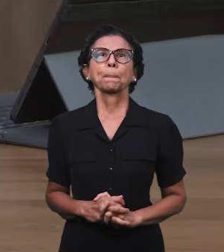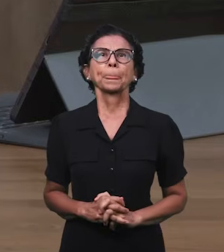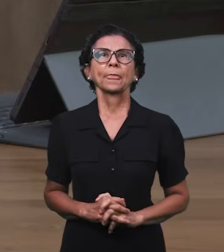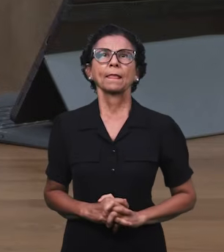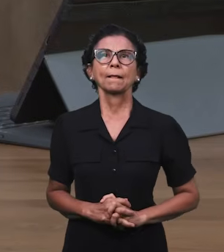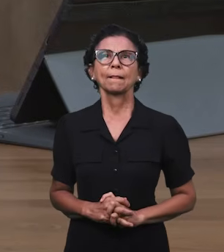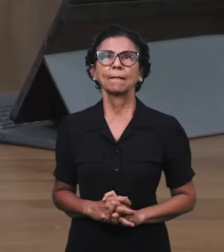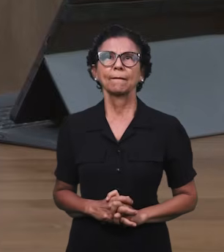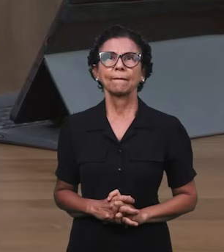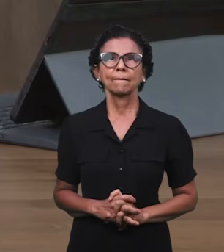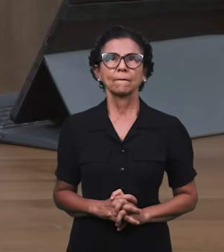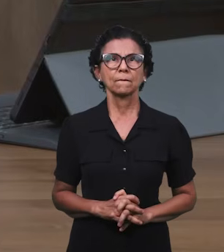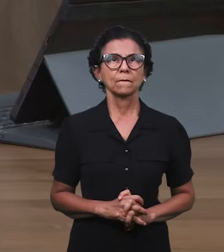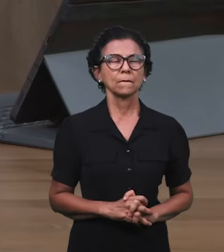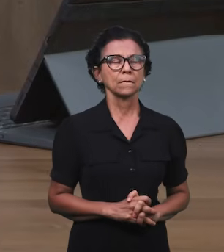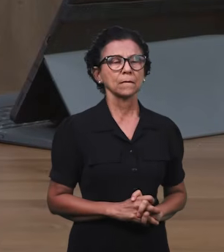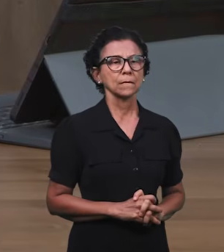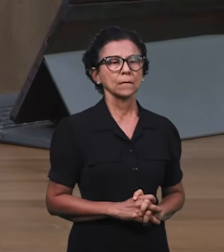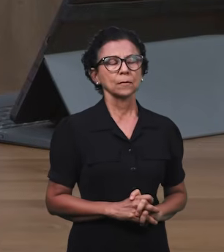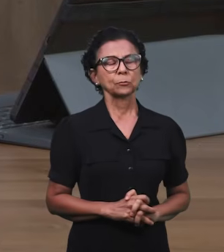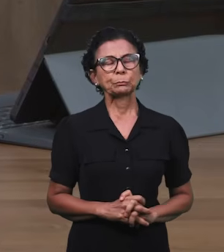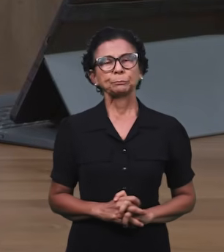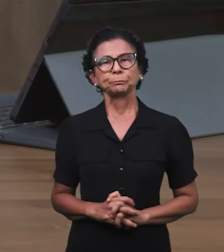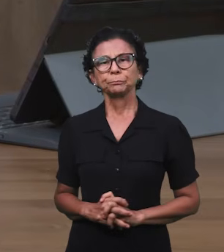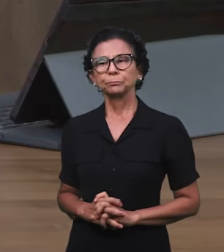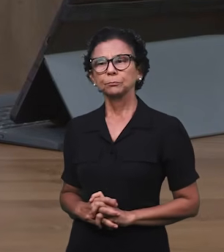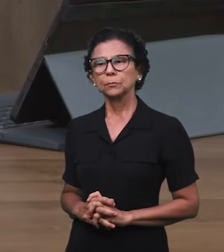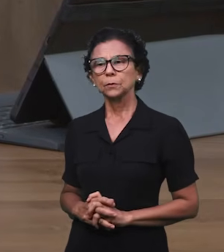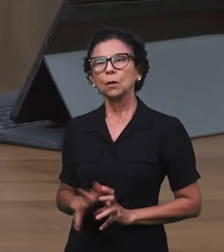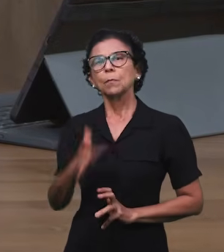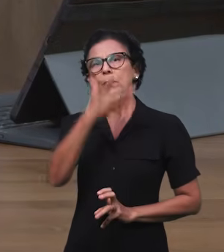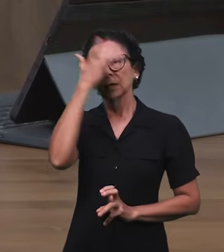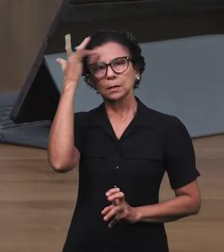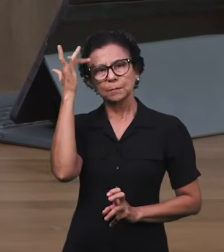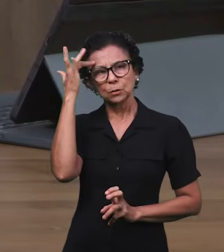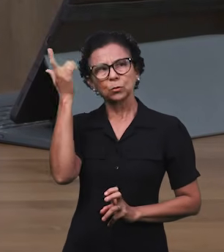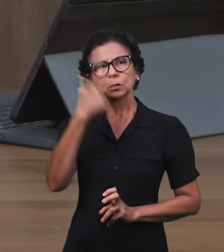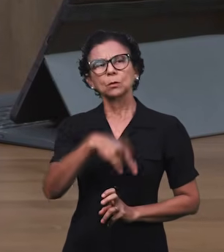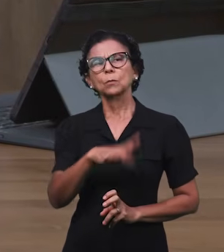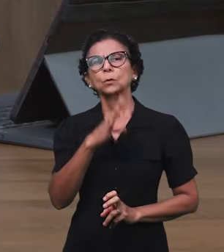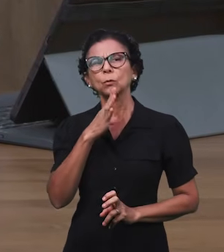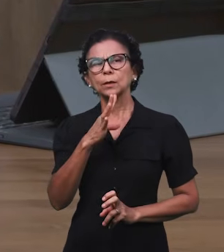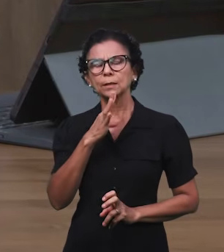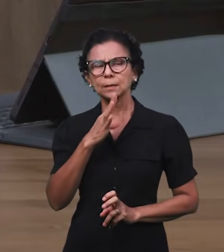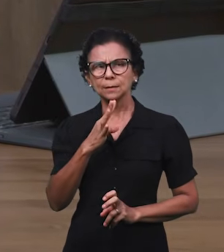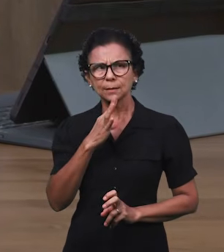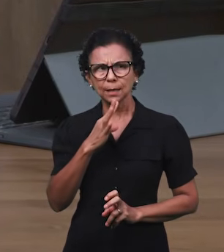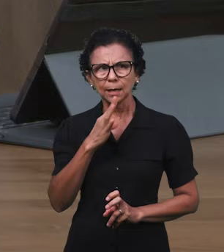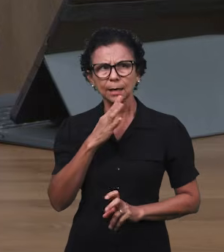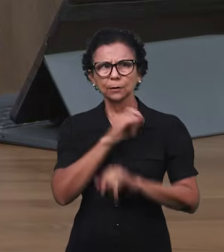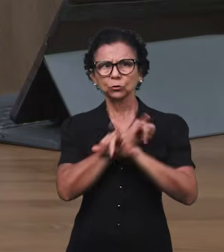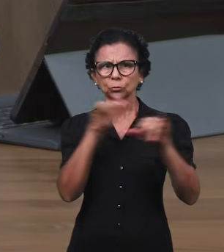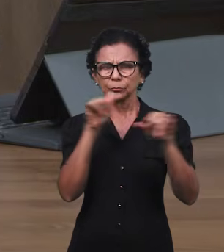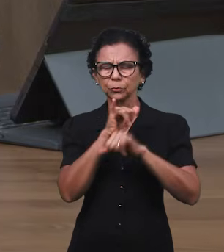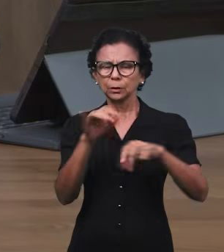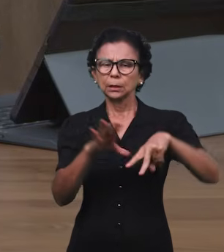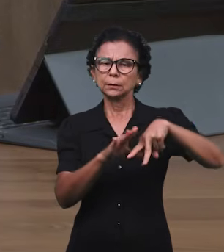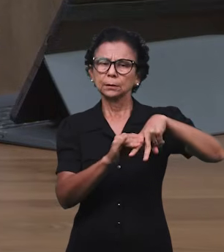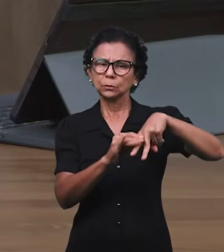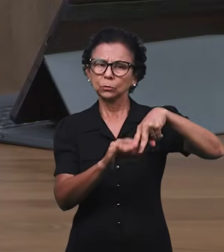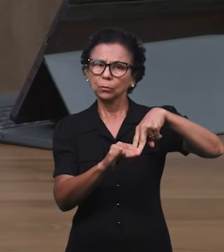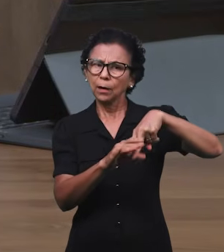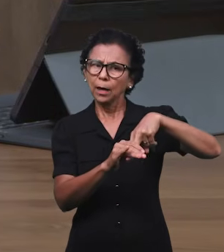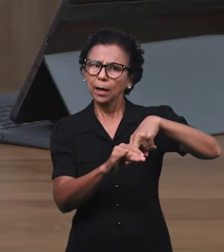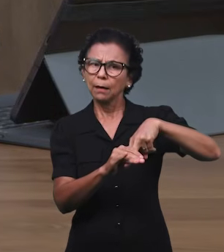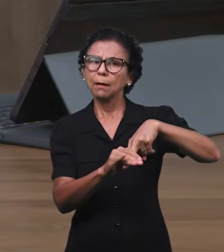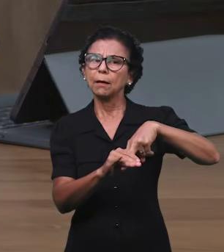está havendo uma valorização da doença. Não é supervalorização, é a valorização devida.